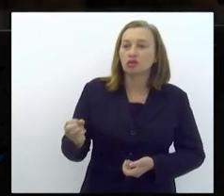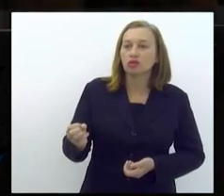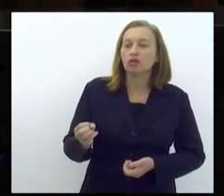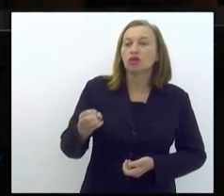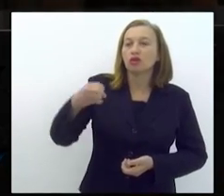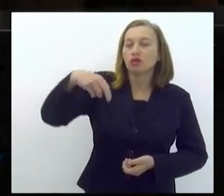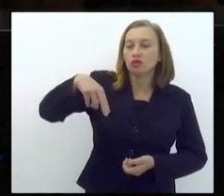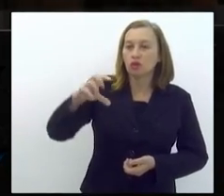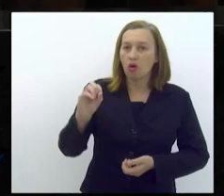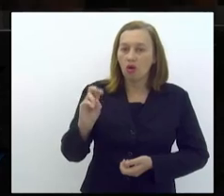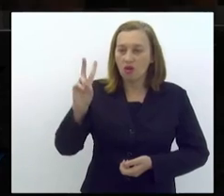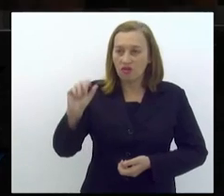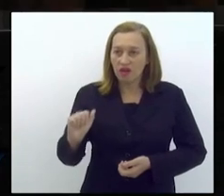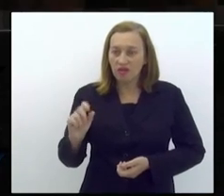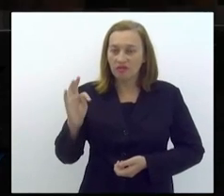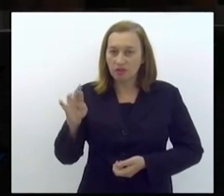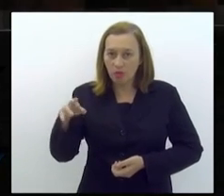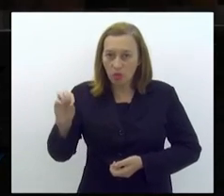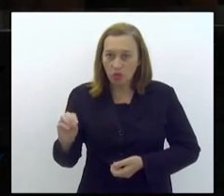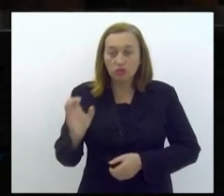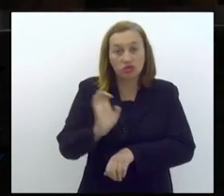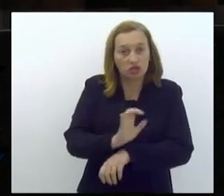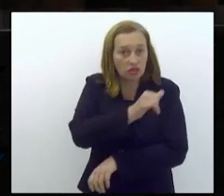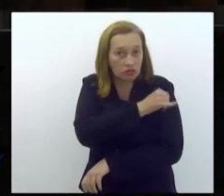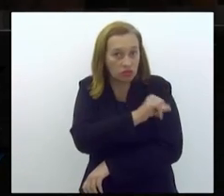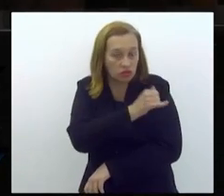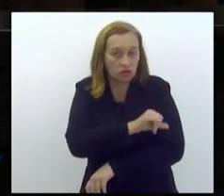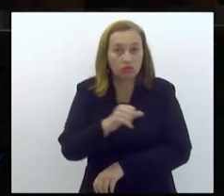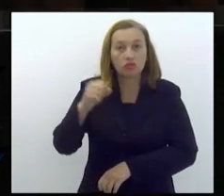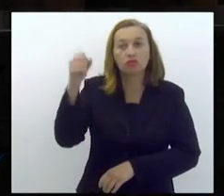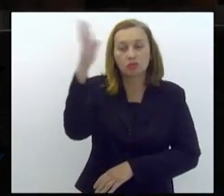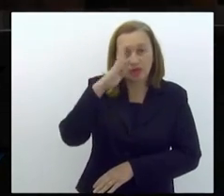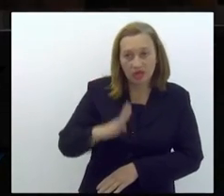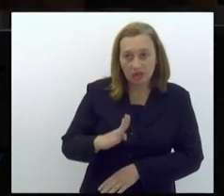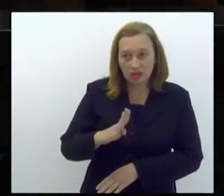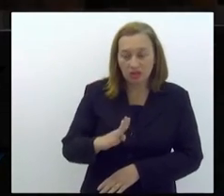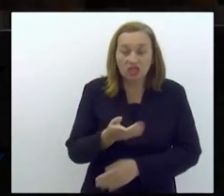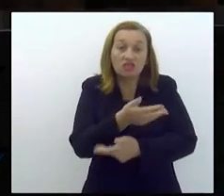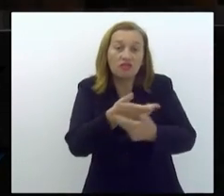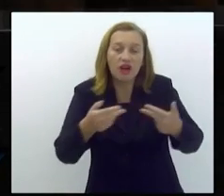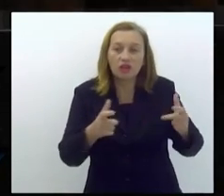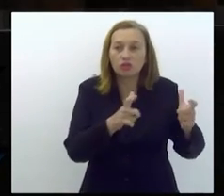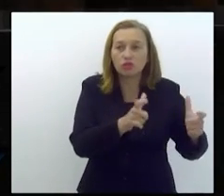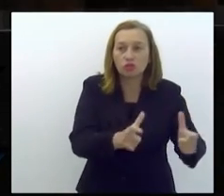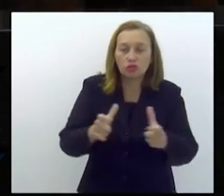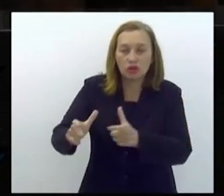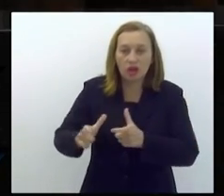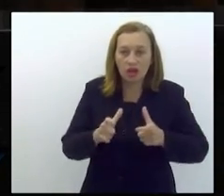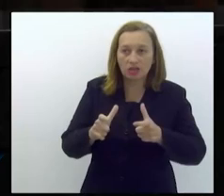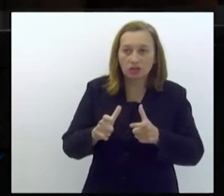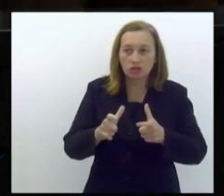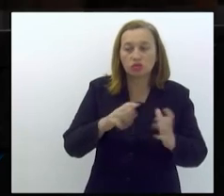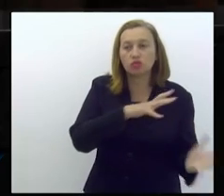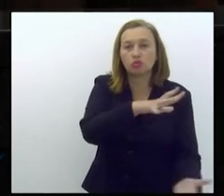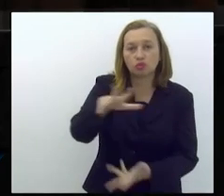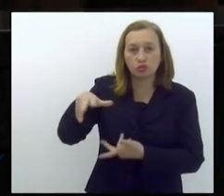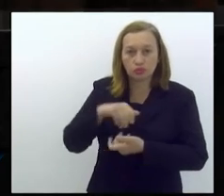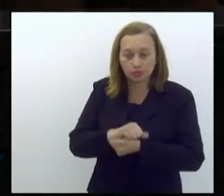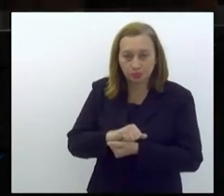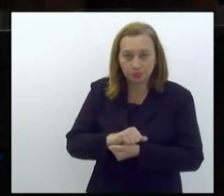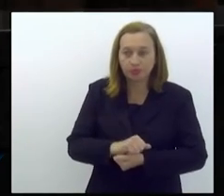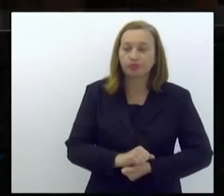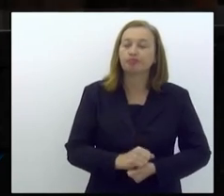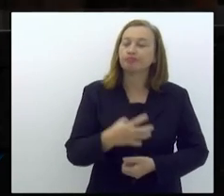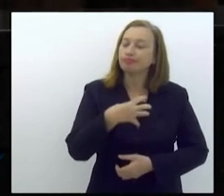delinear do Estado do Rio de Janeiro do Brasil e de muitos lugares do mundo inteiro que